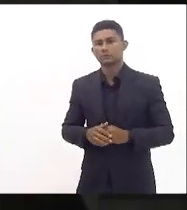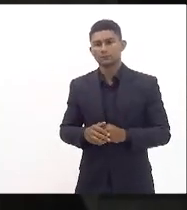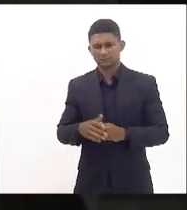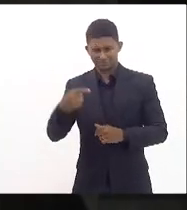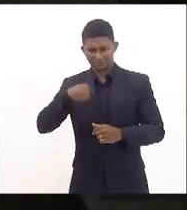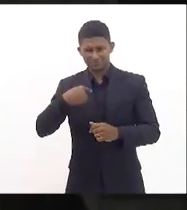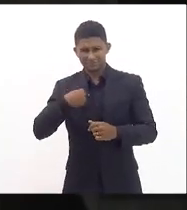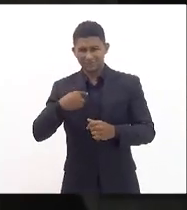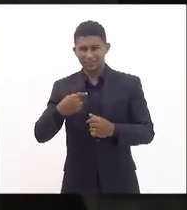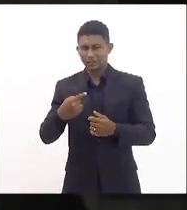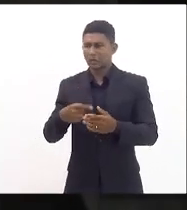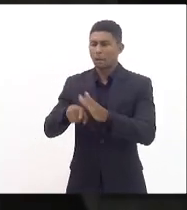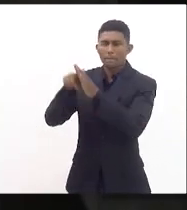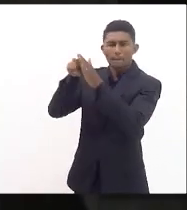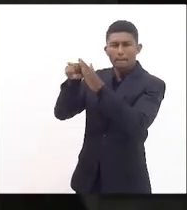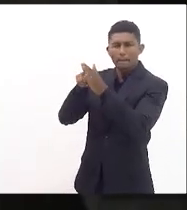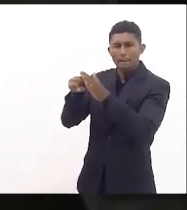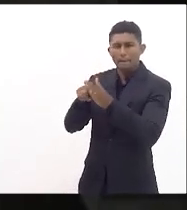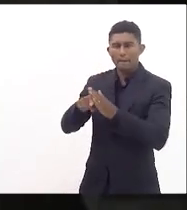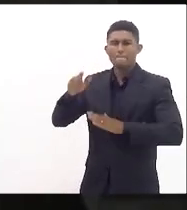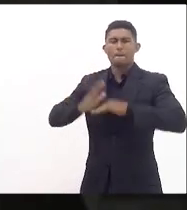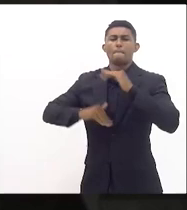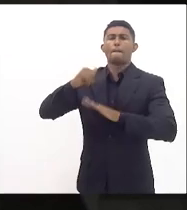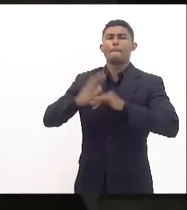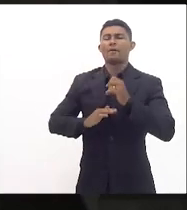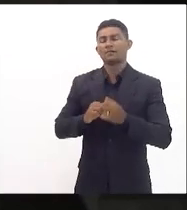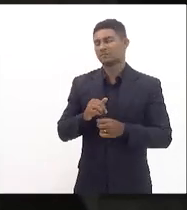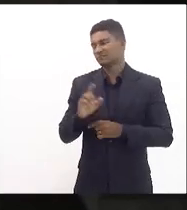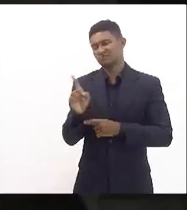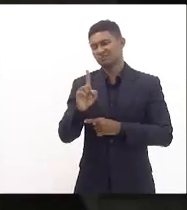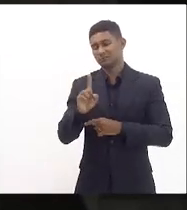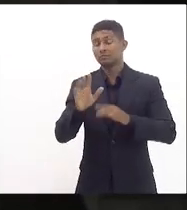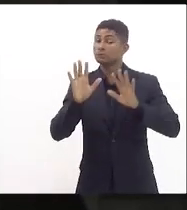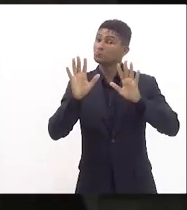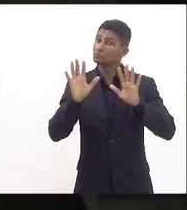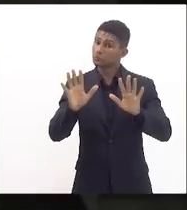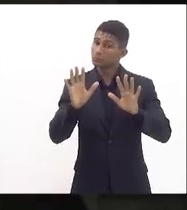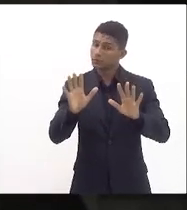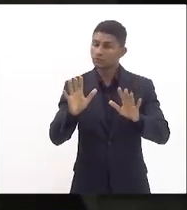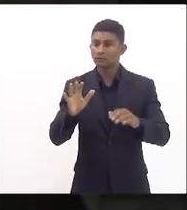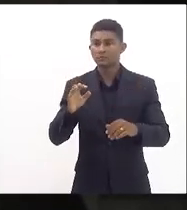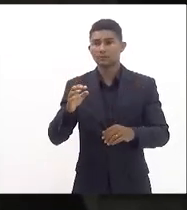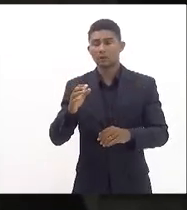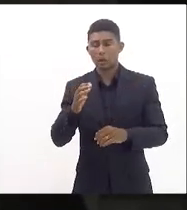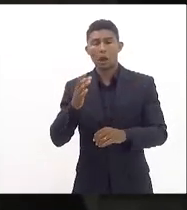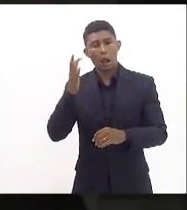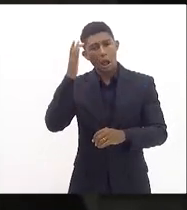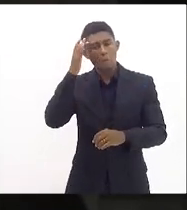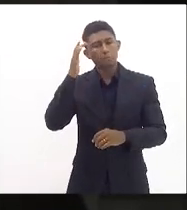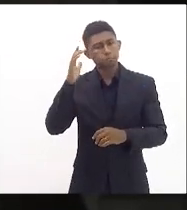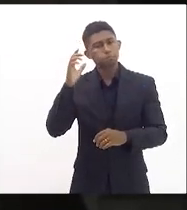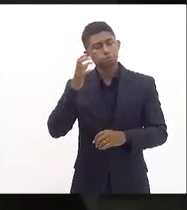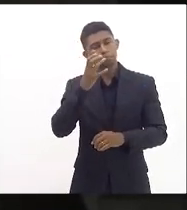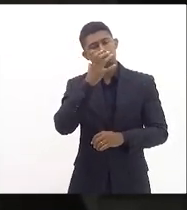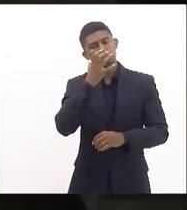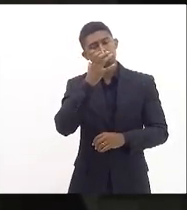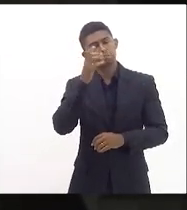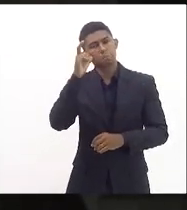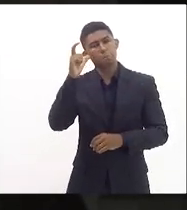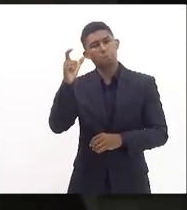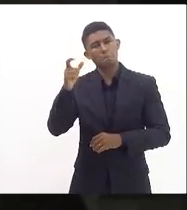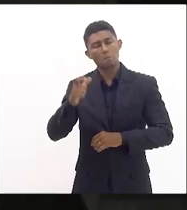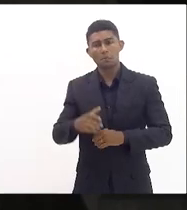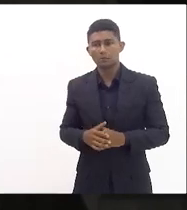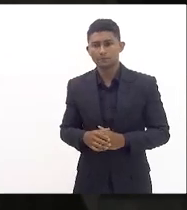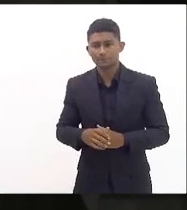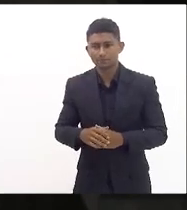das eleições francesas, mas, com esse critério que me parece interessante,